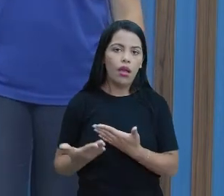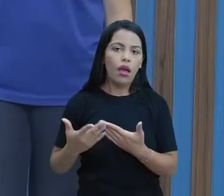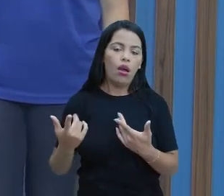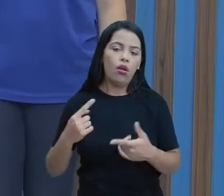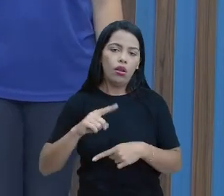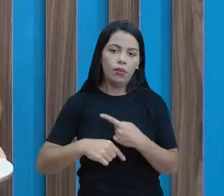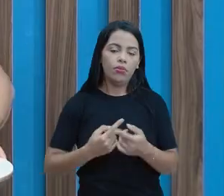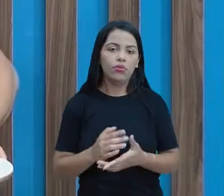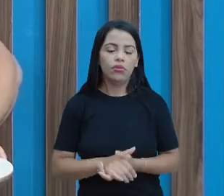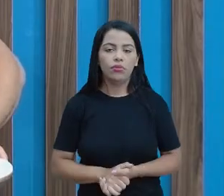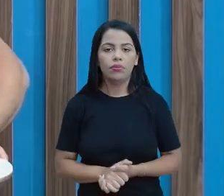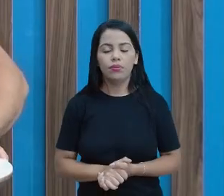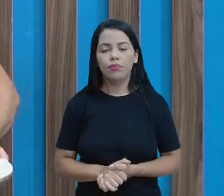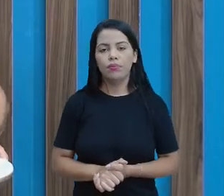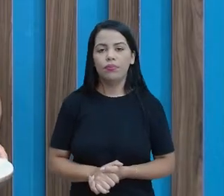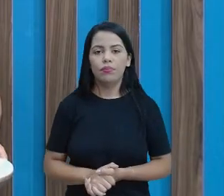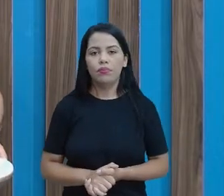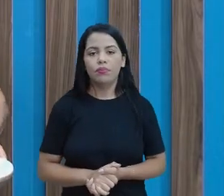certo?